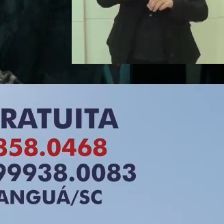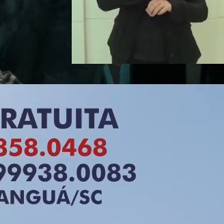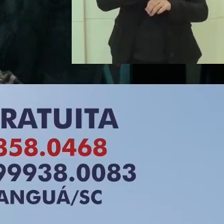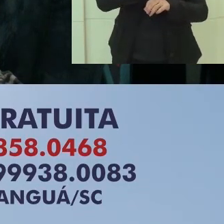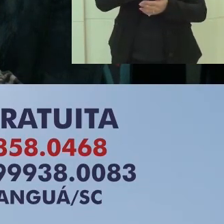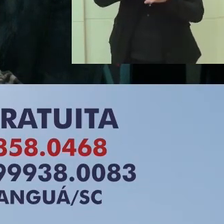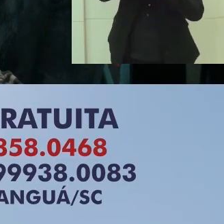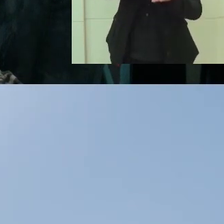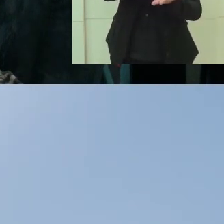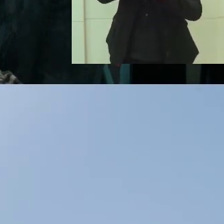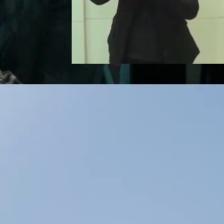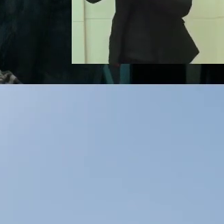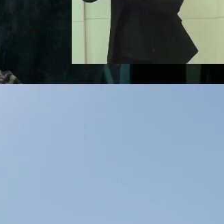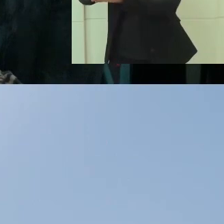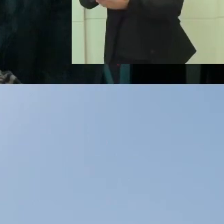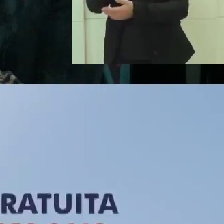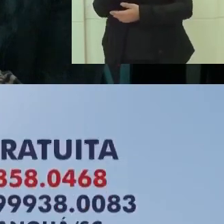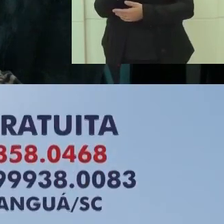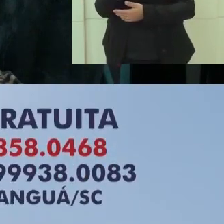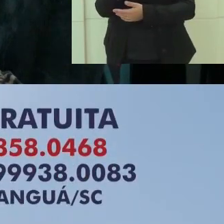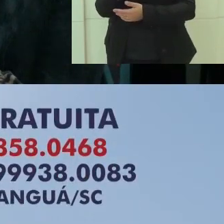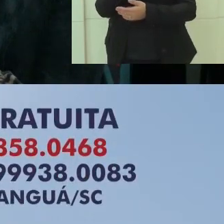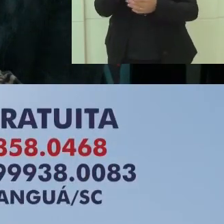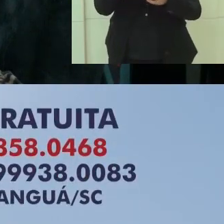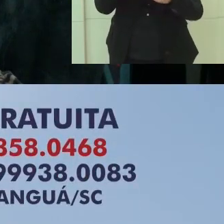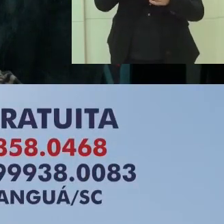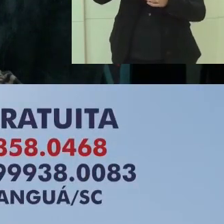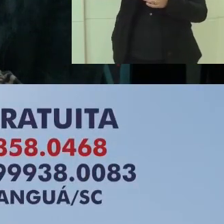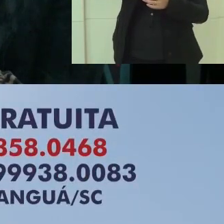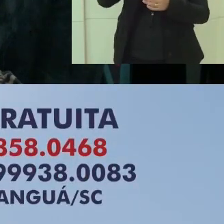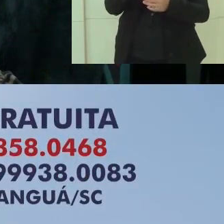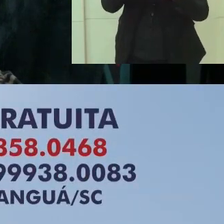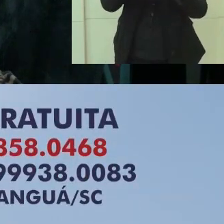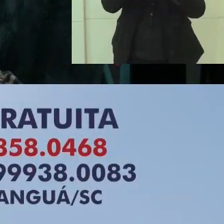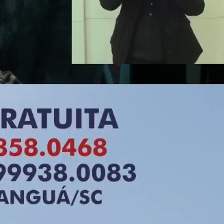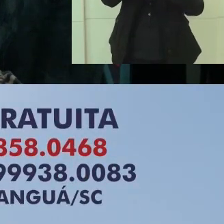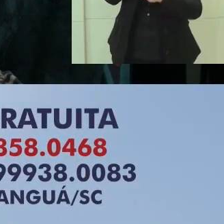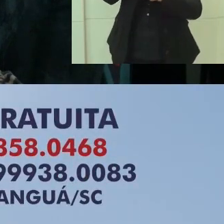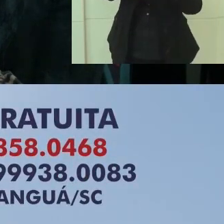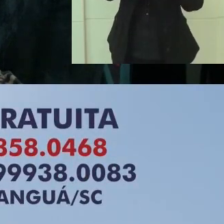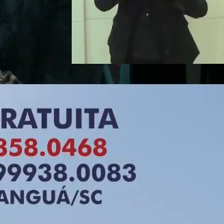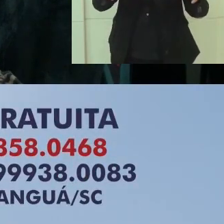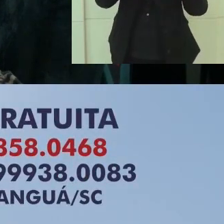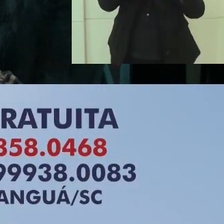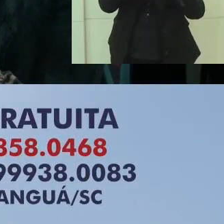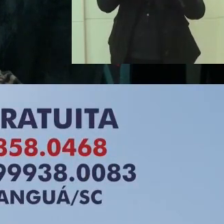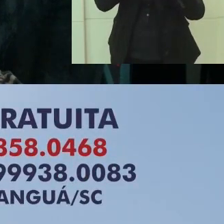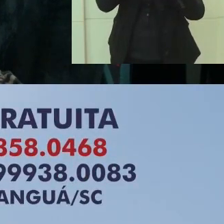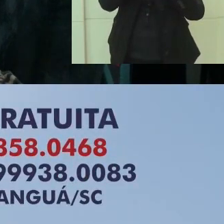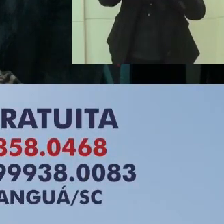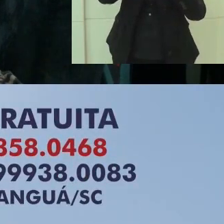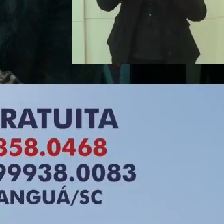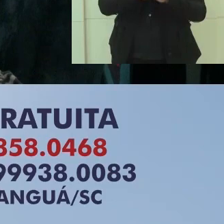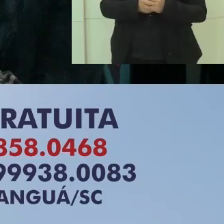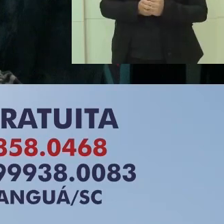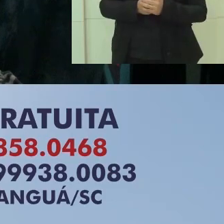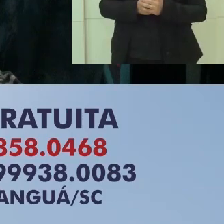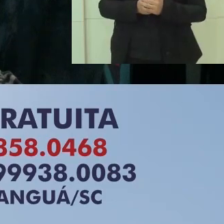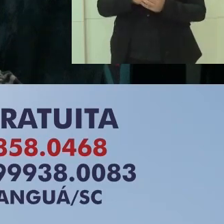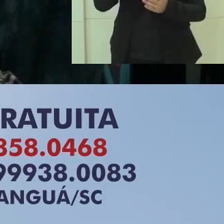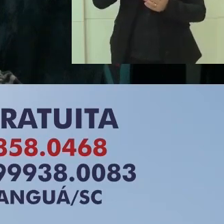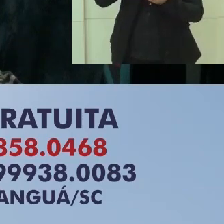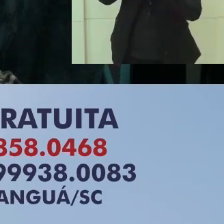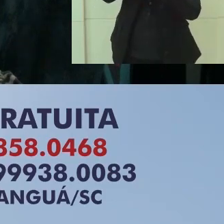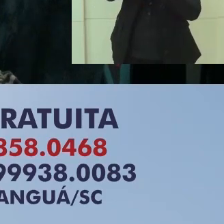lá na Vila São José e uma que fica no Center Shopping. Então, tem cartelas lá do Bingo também. Você